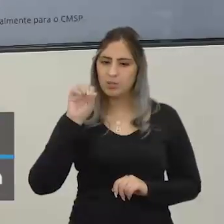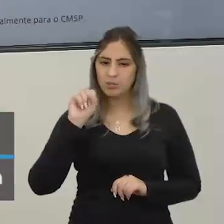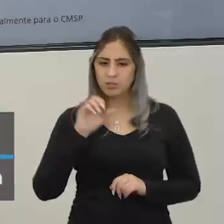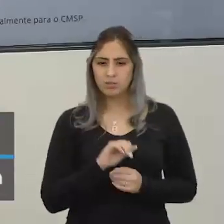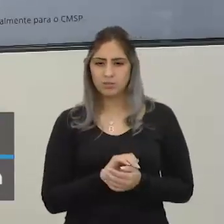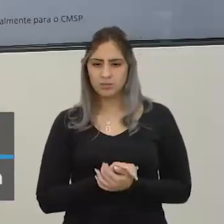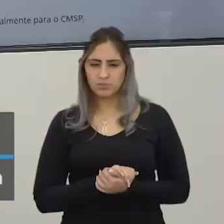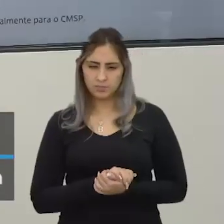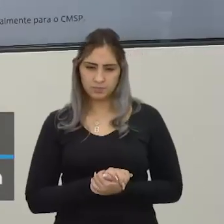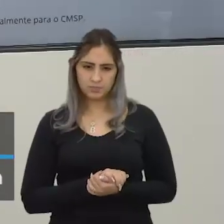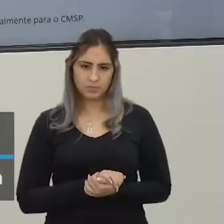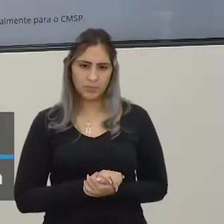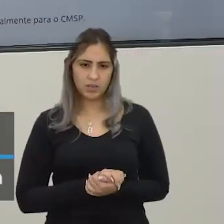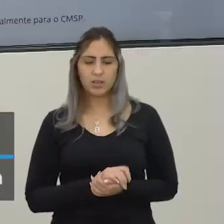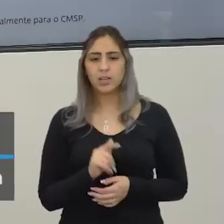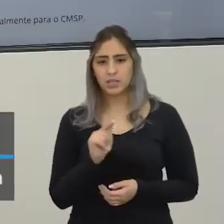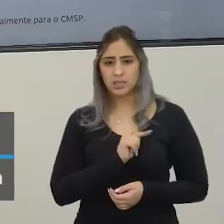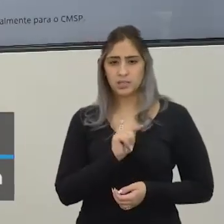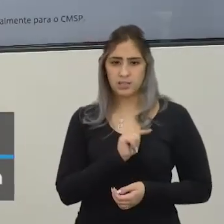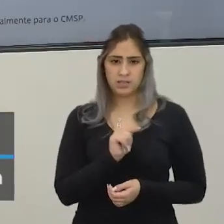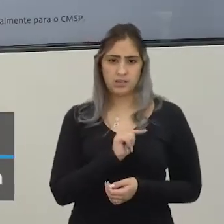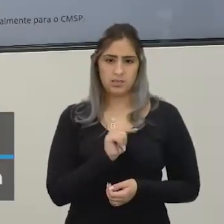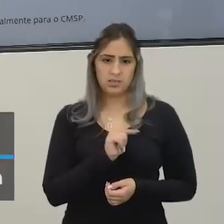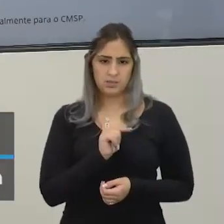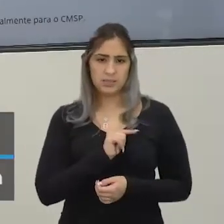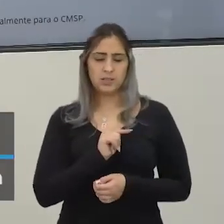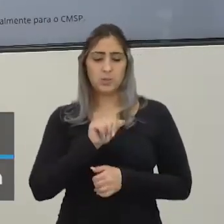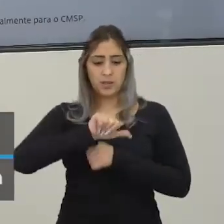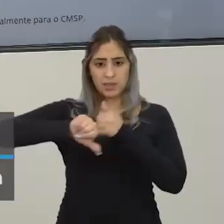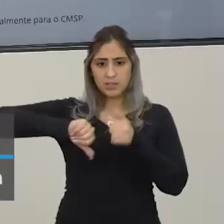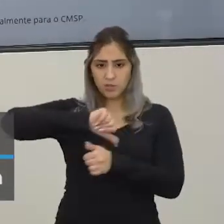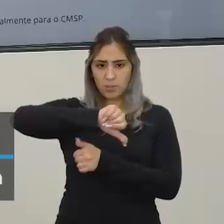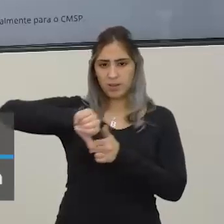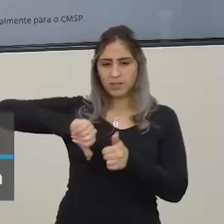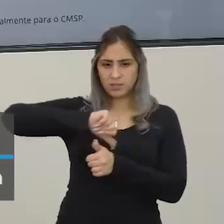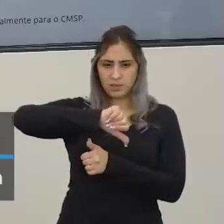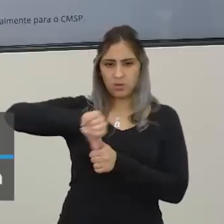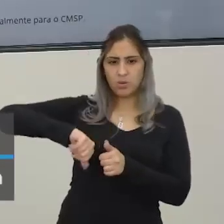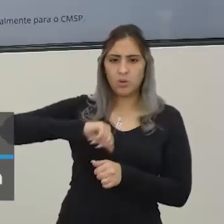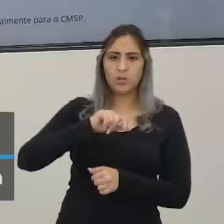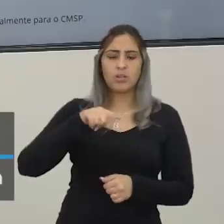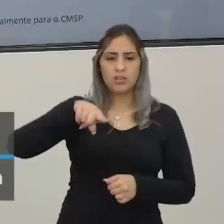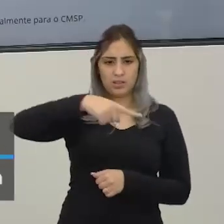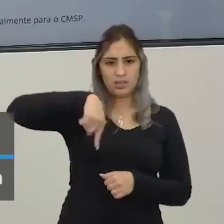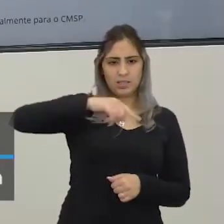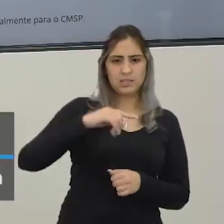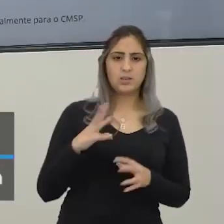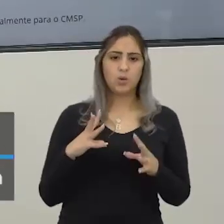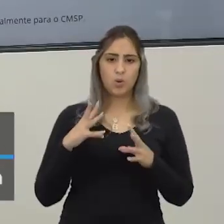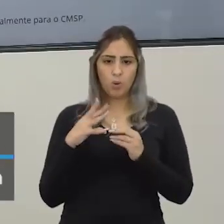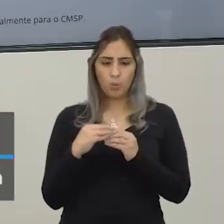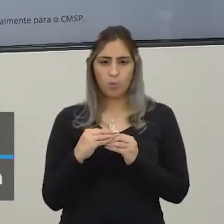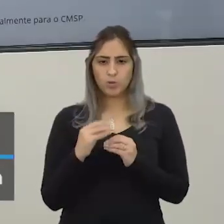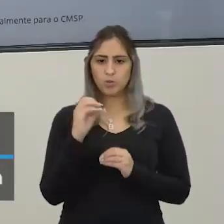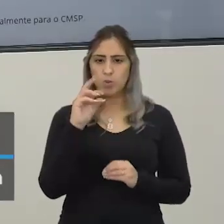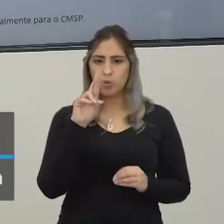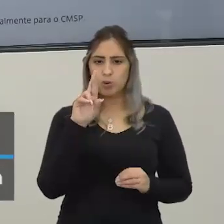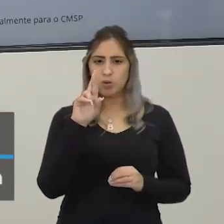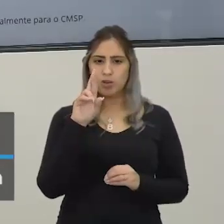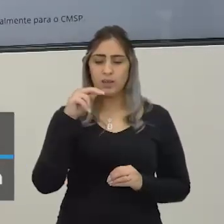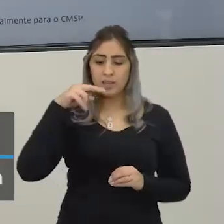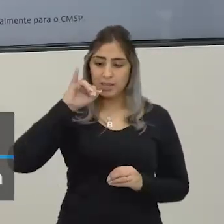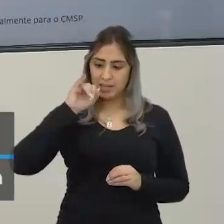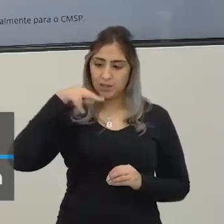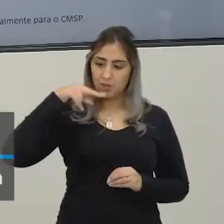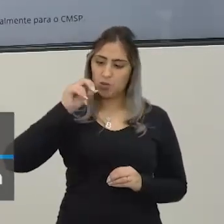que haveria, então, uma transformação desses compostos inorgânicos. Então,